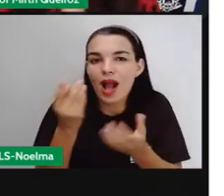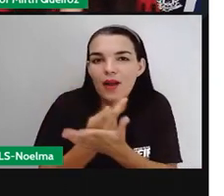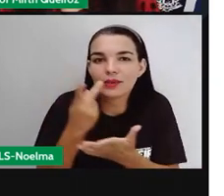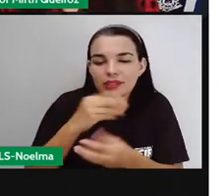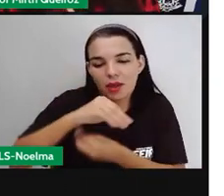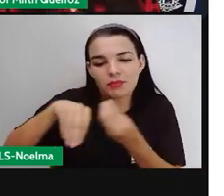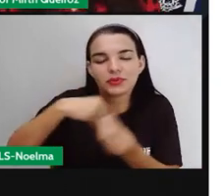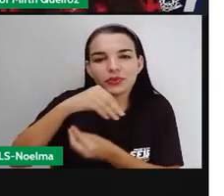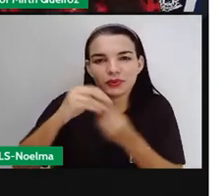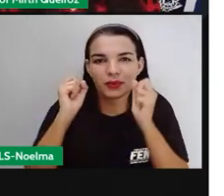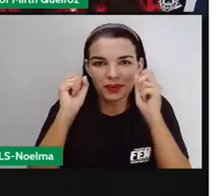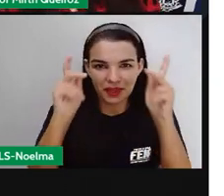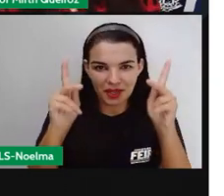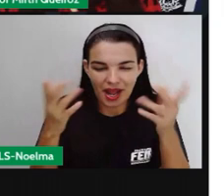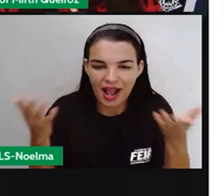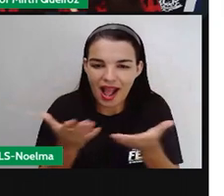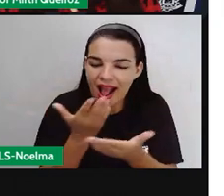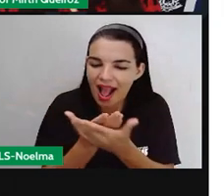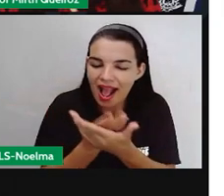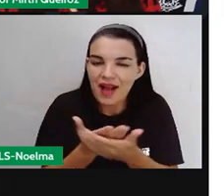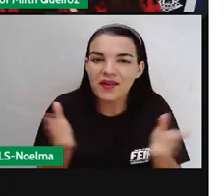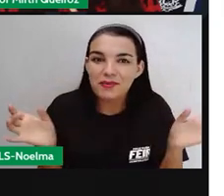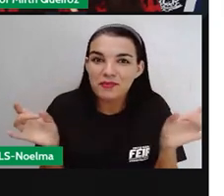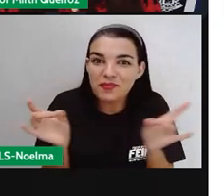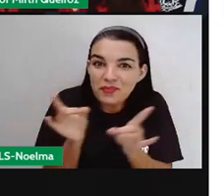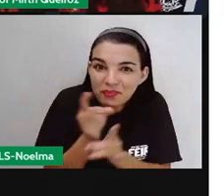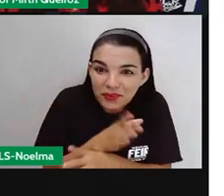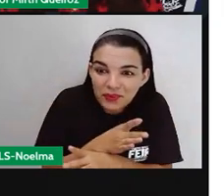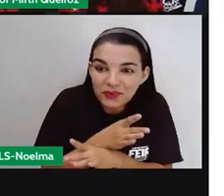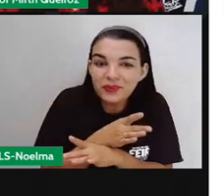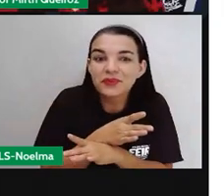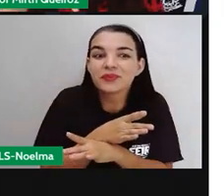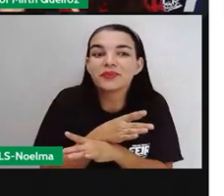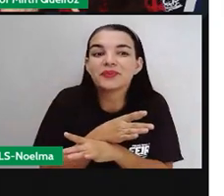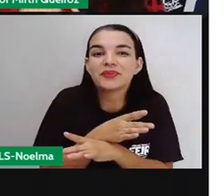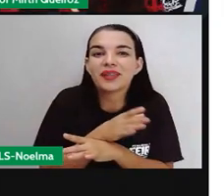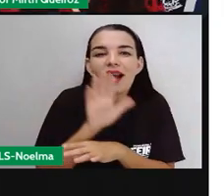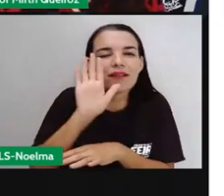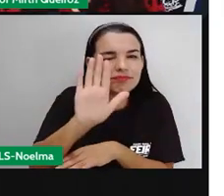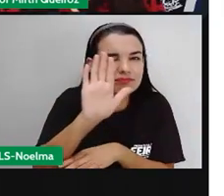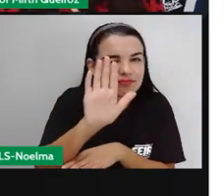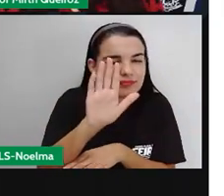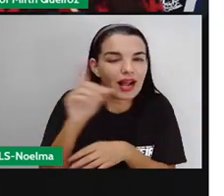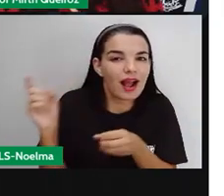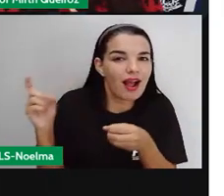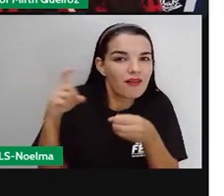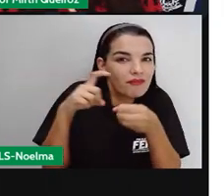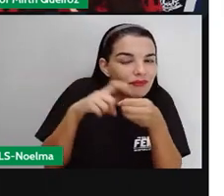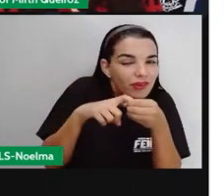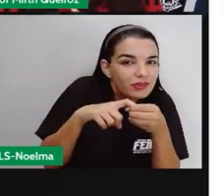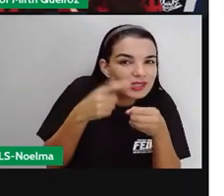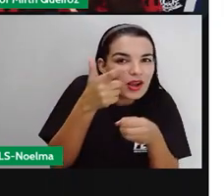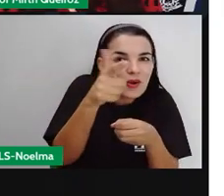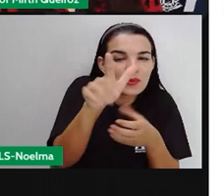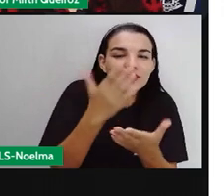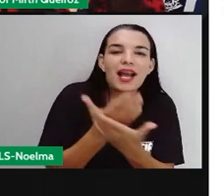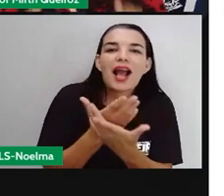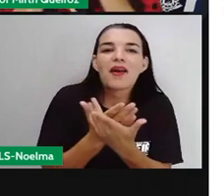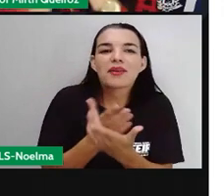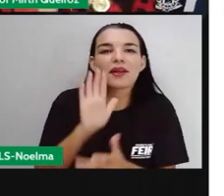vocês, certo? A nossa aula, ela se encerra por aqui. Daqui a pouquinho, a gente vem com